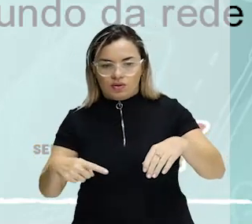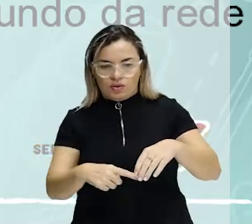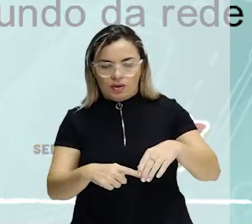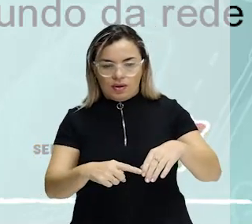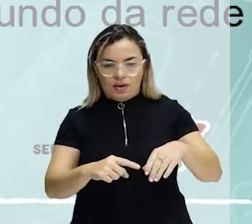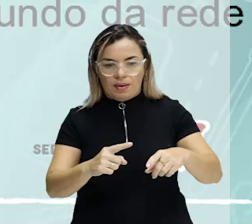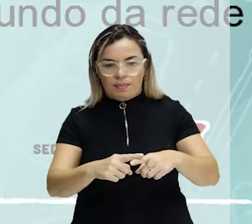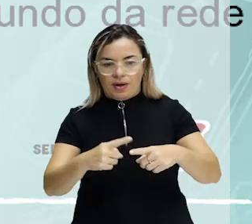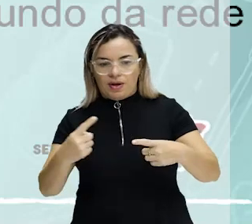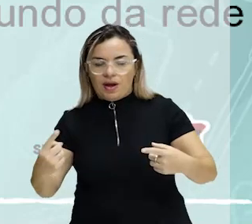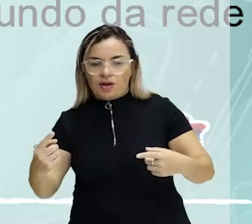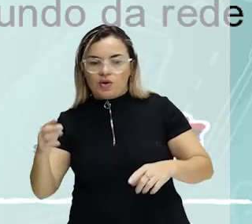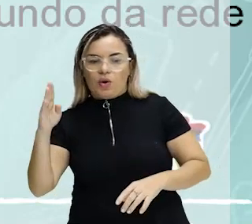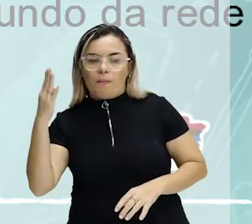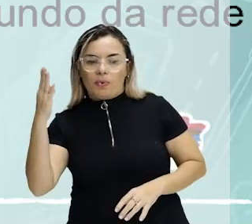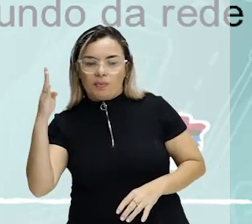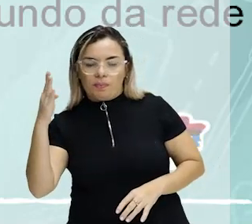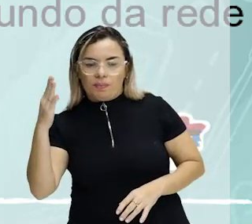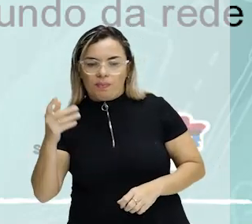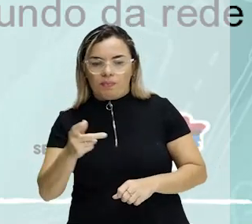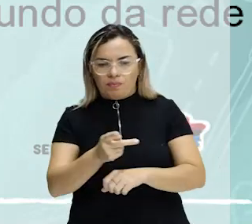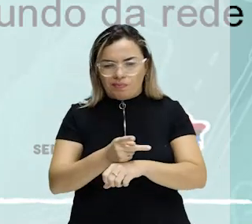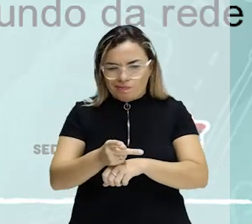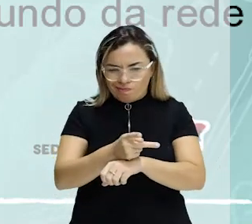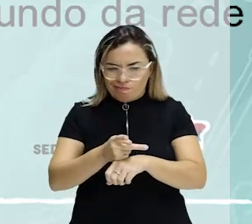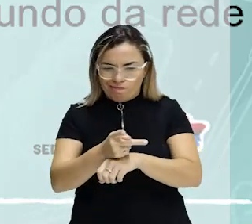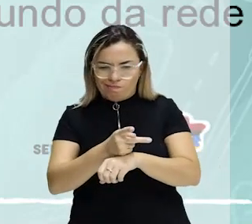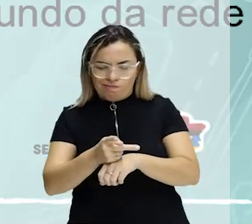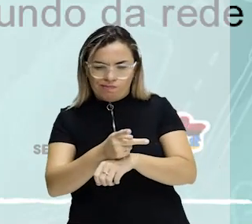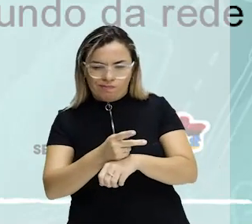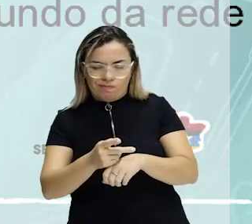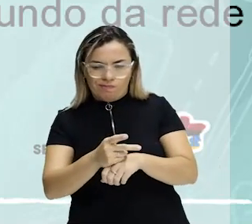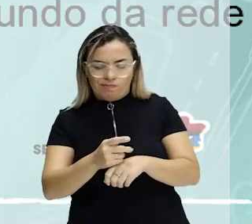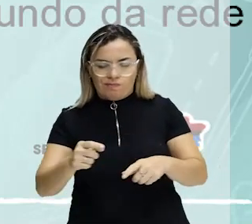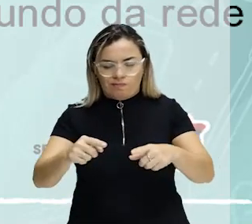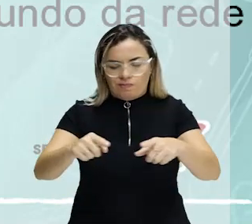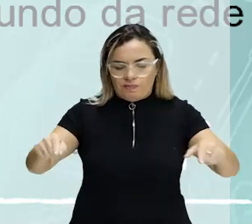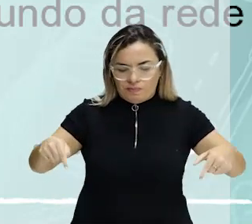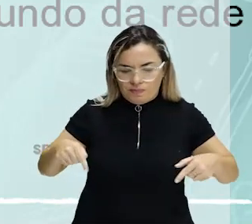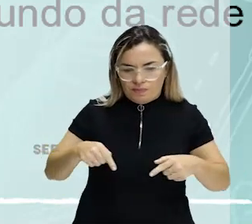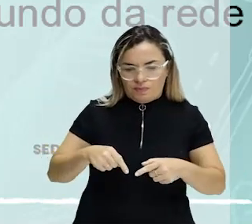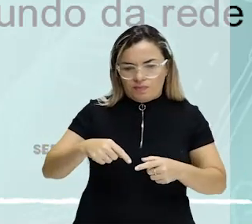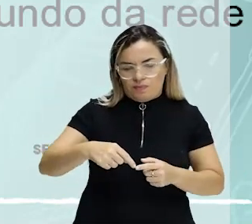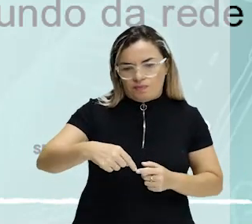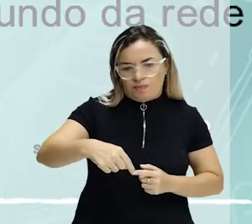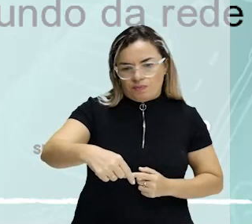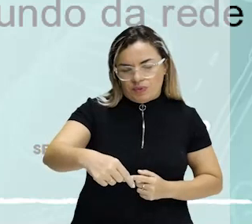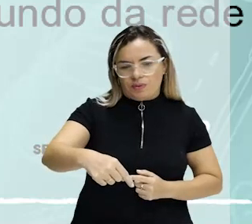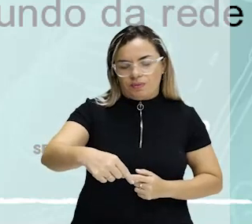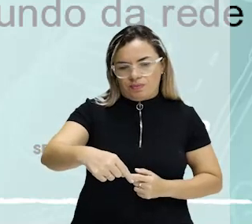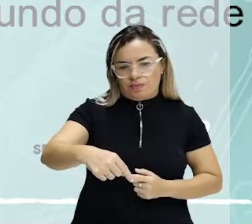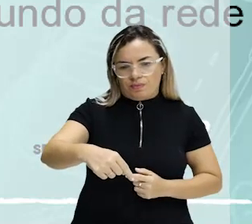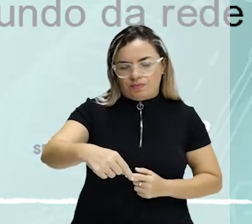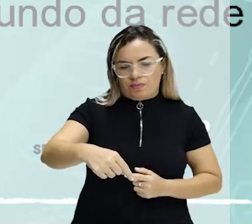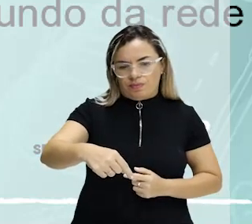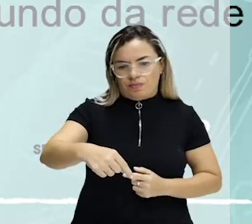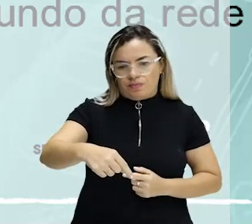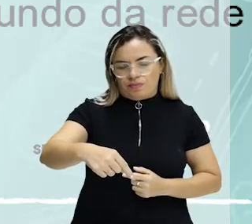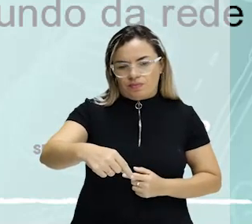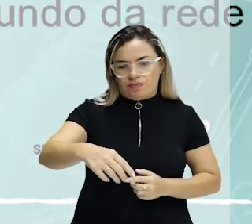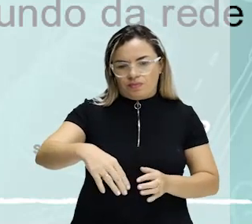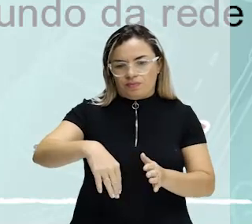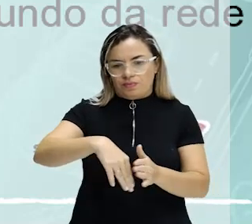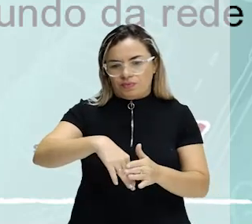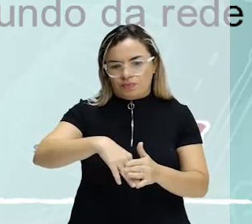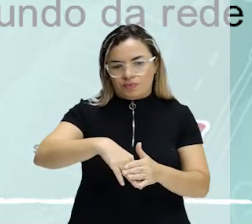uma forte marcação no meio-campo e tentar lançamentos para Vitor Simões, isolado entre os zagueiros